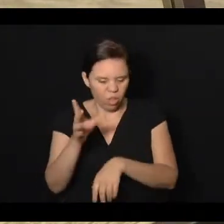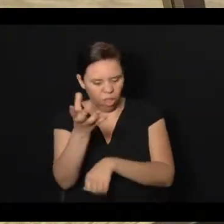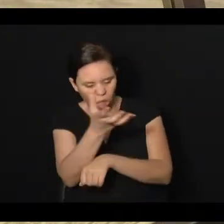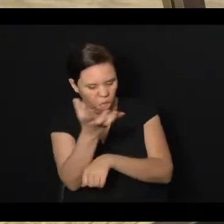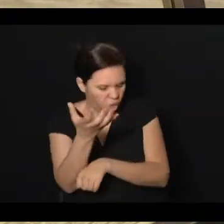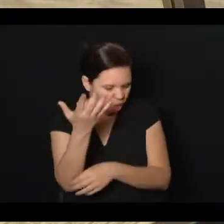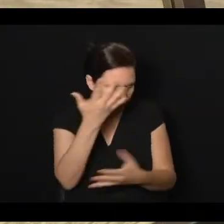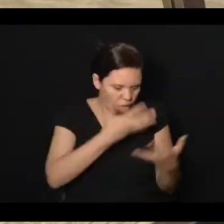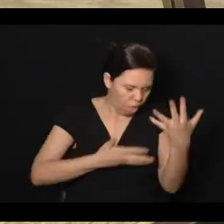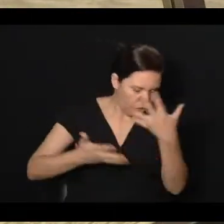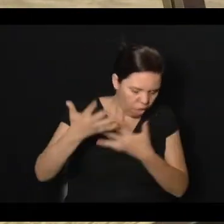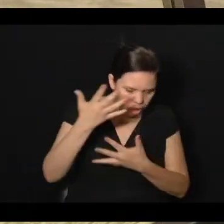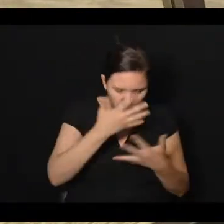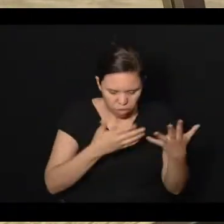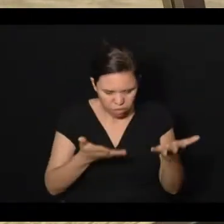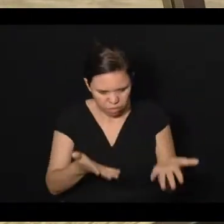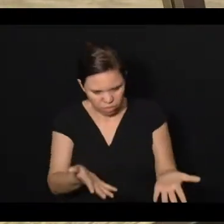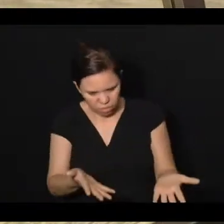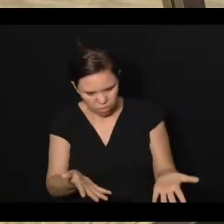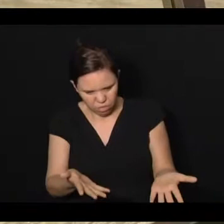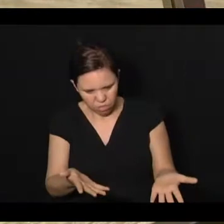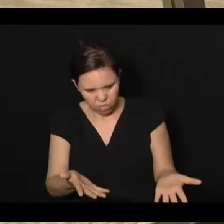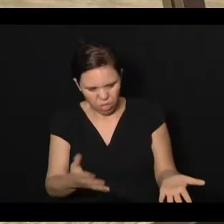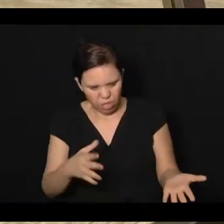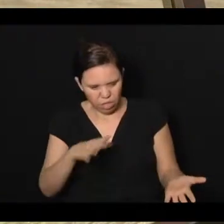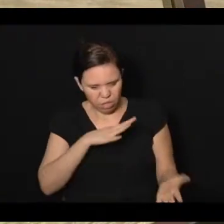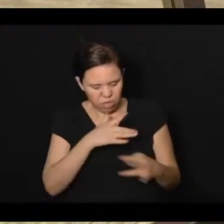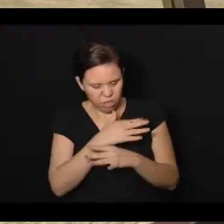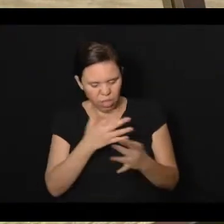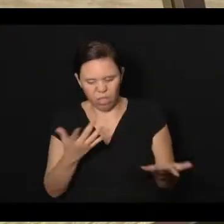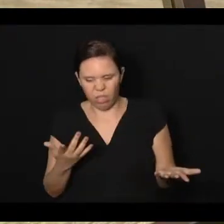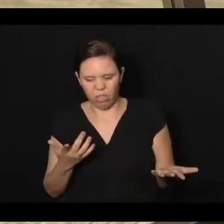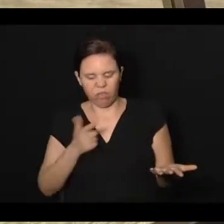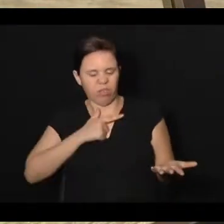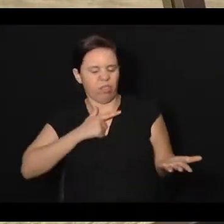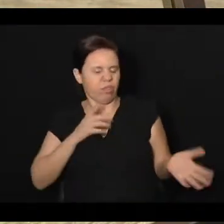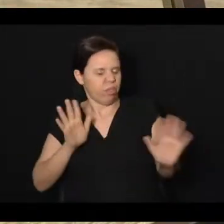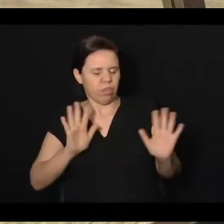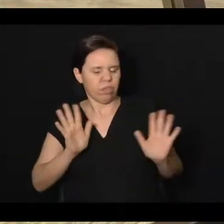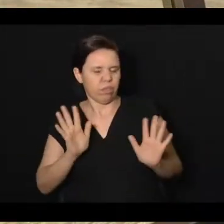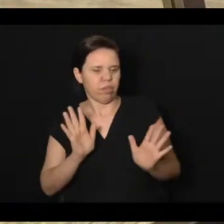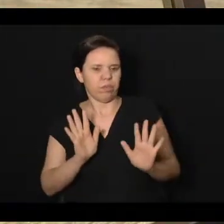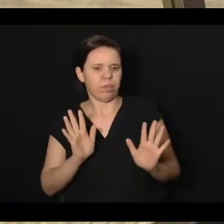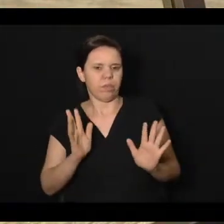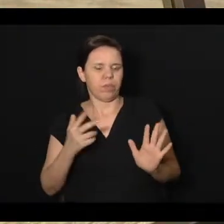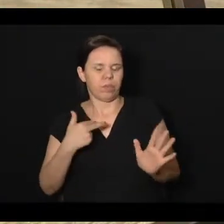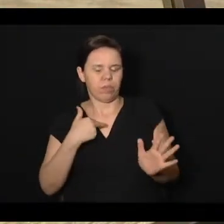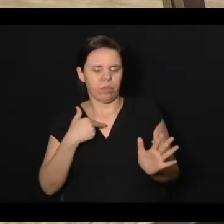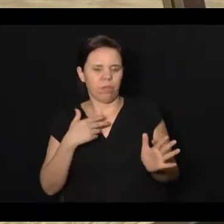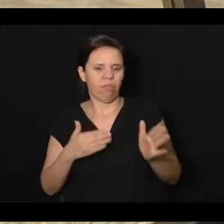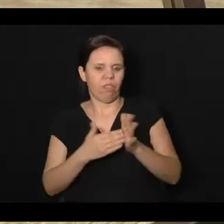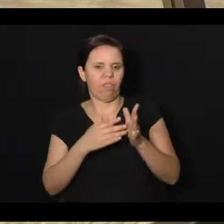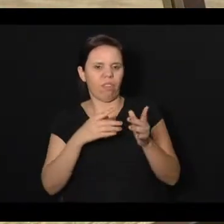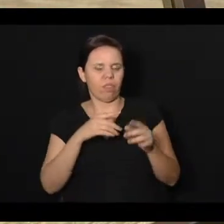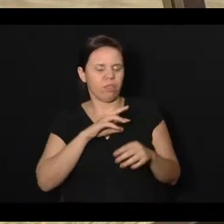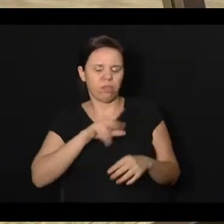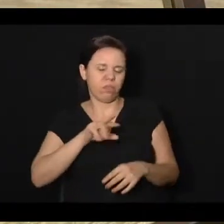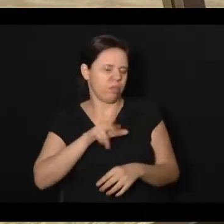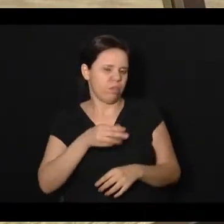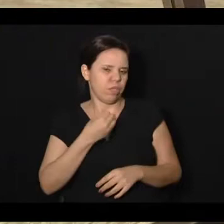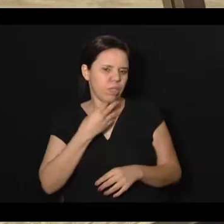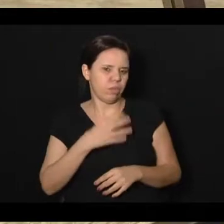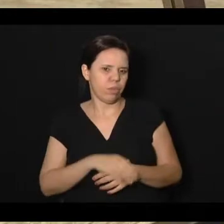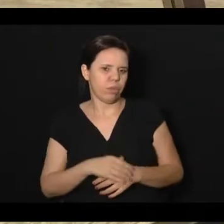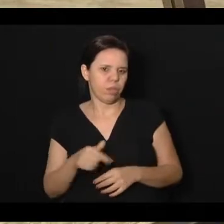atrapalham que enfeiam a cidade que uma série de situação que entende como não boas pra cidade essas